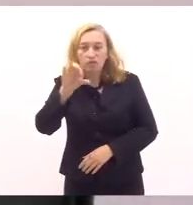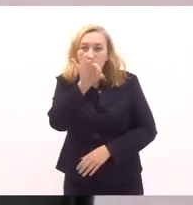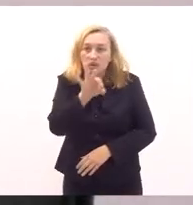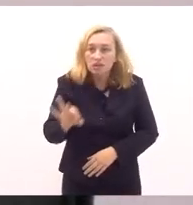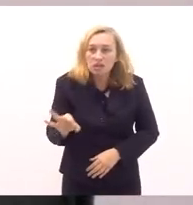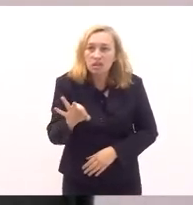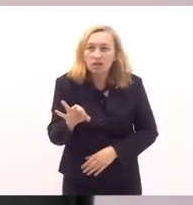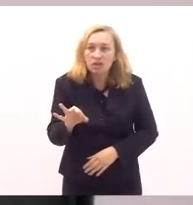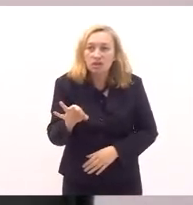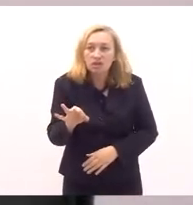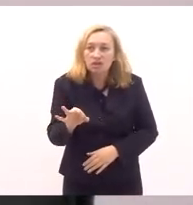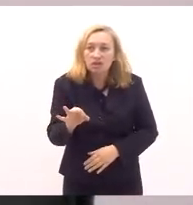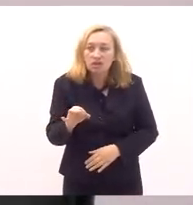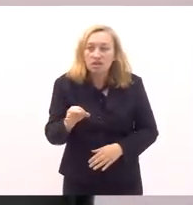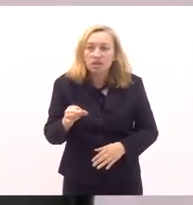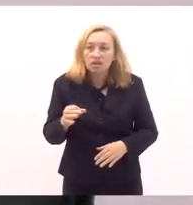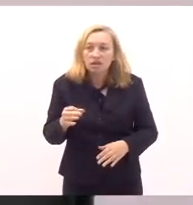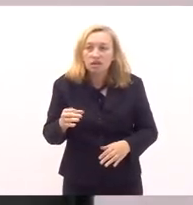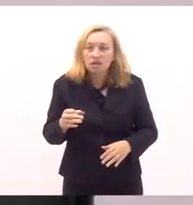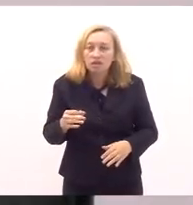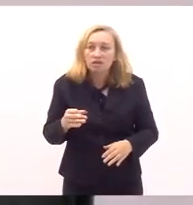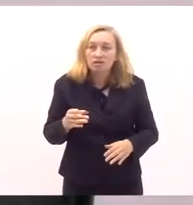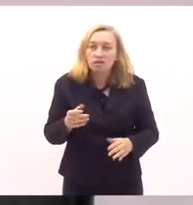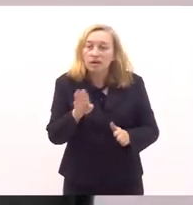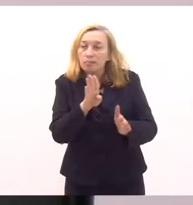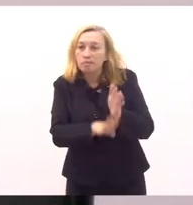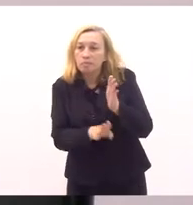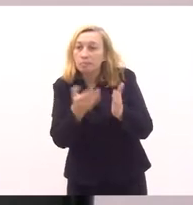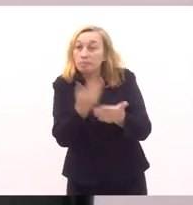21,19% vai cair para 10%.